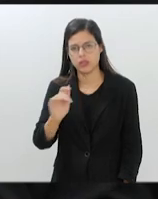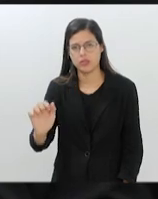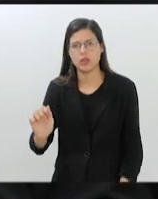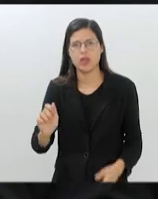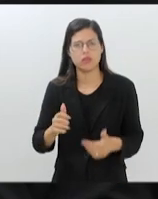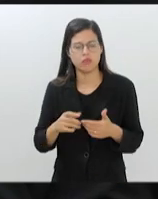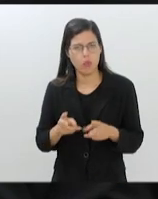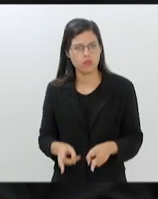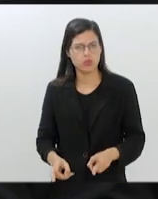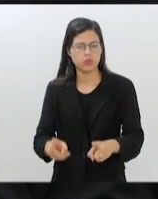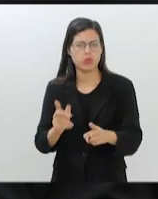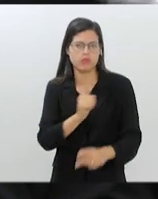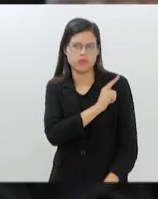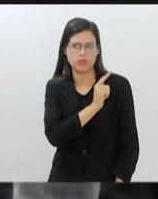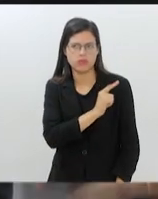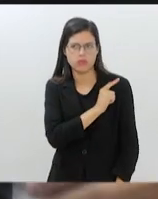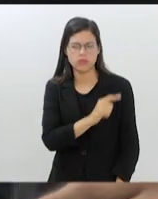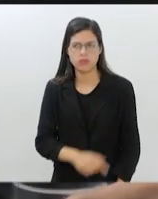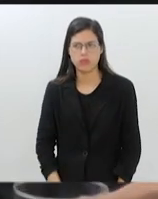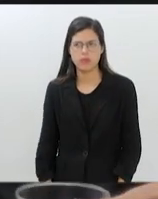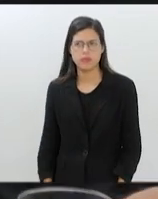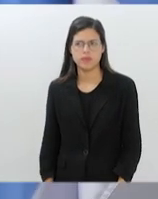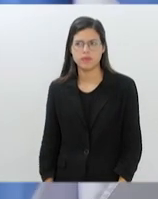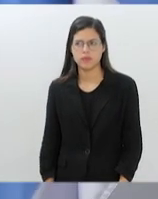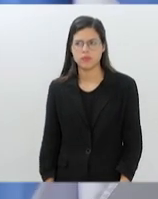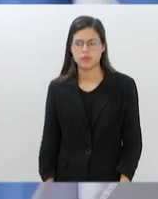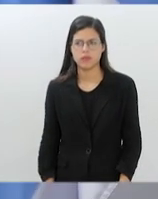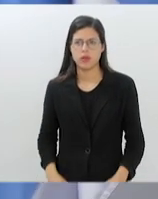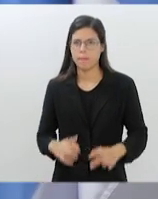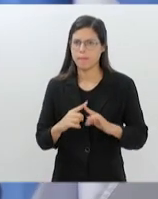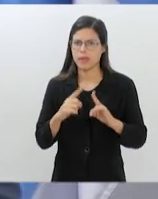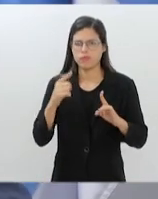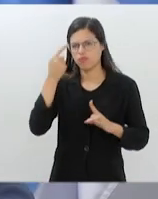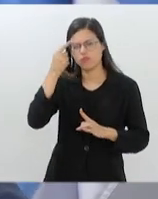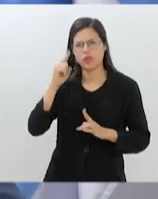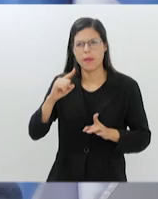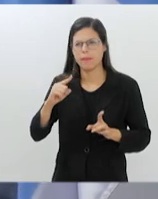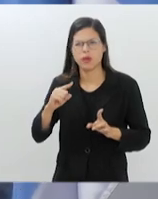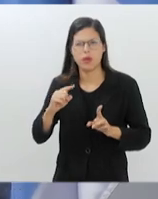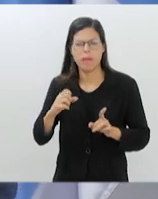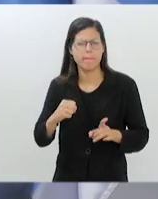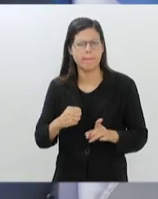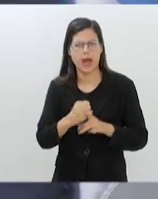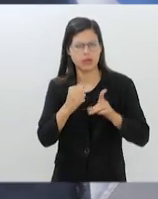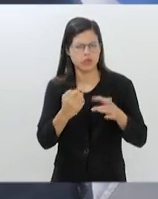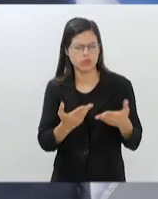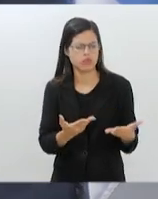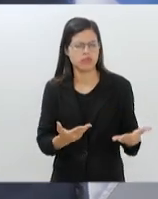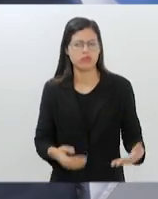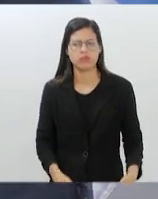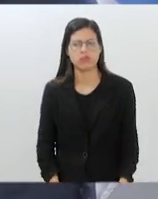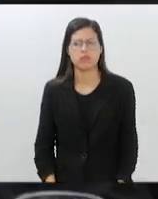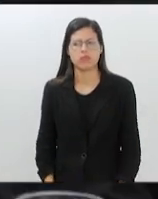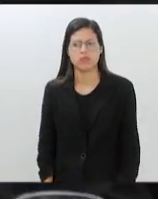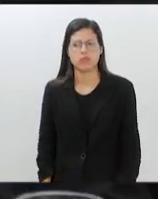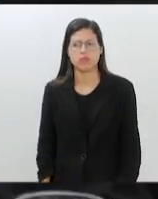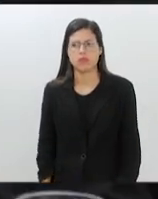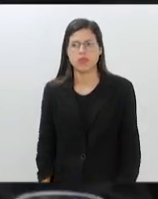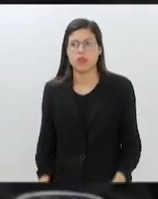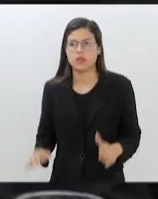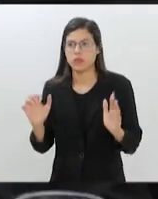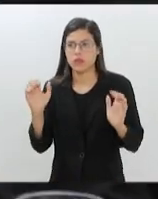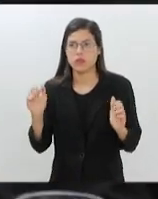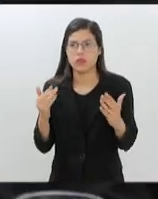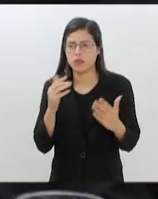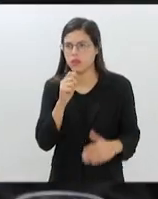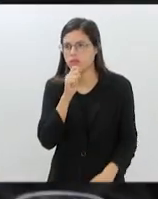saneamento Mas a senhora não faz ideia de qual o impacto disso Qual é o público disso então esse era um evento que a gente ainda não tinha